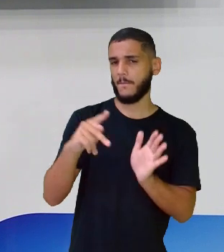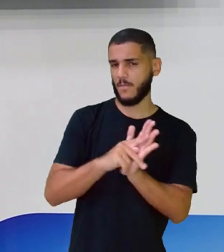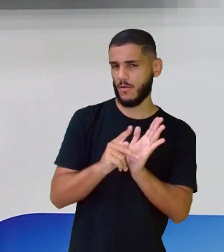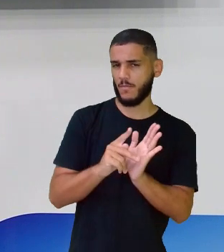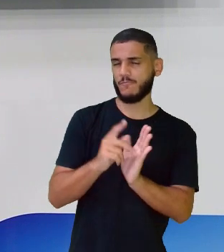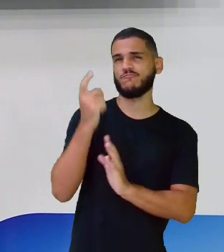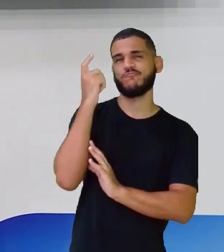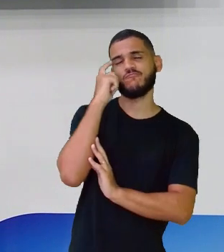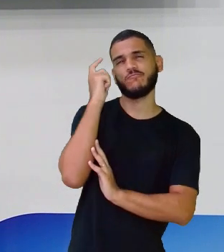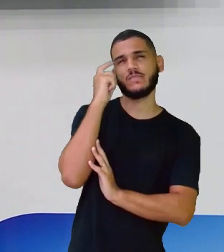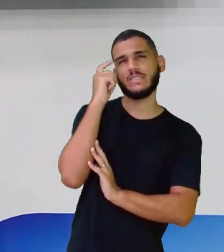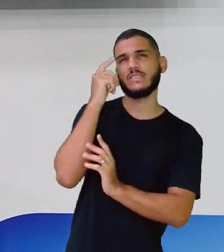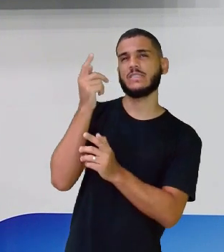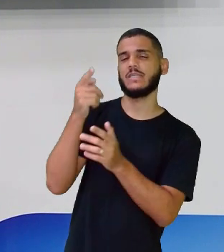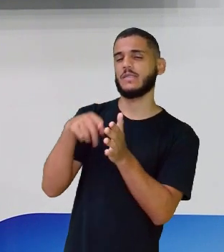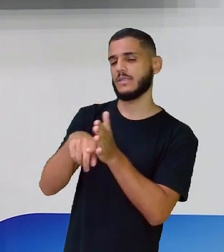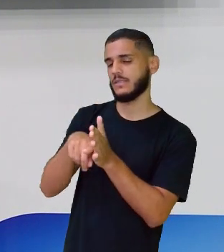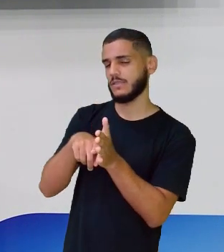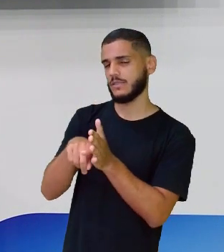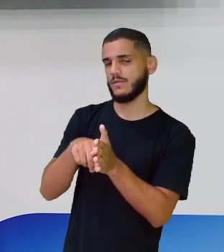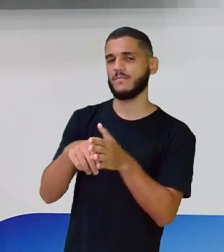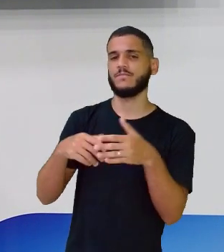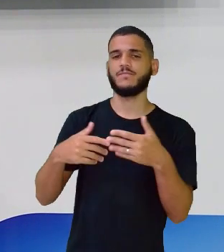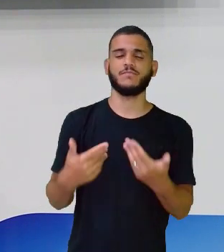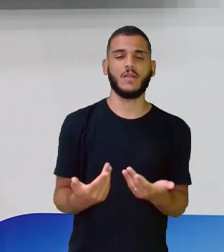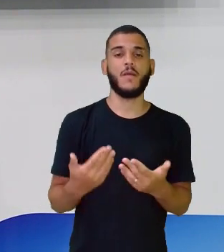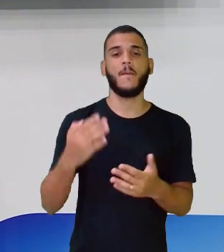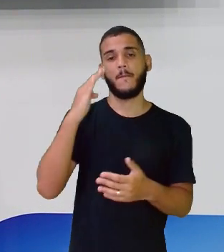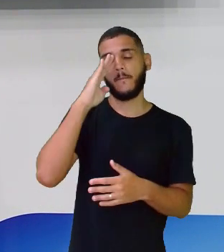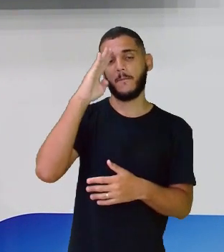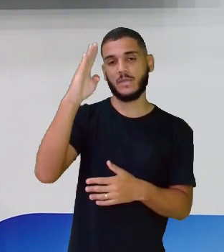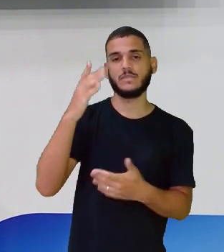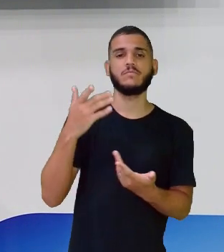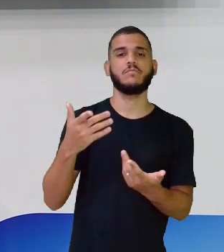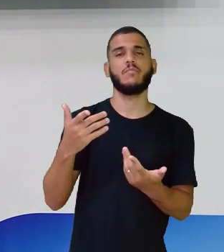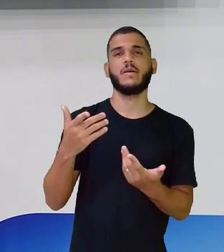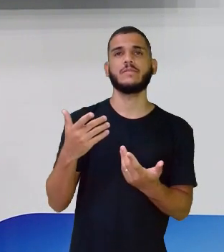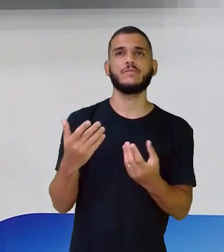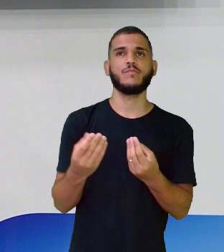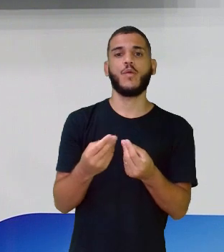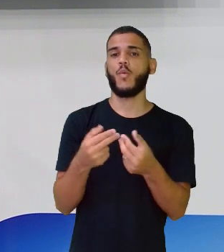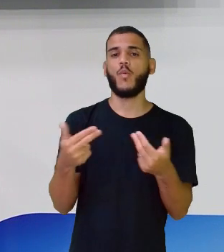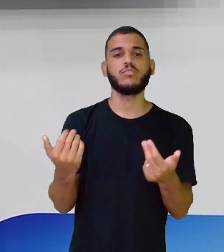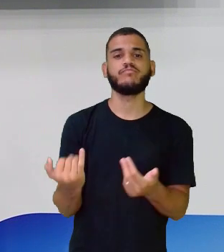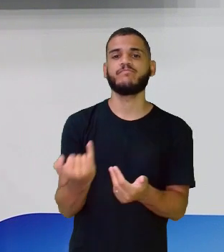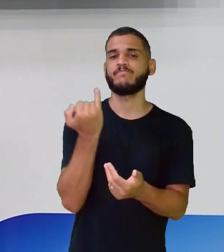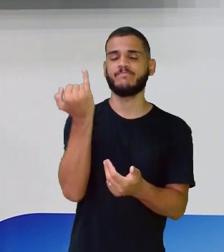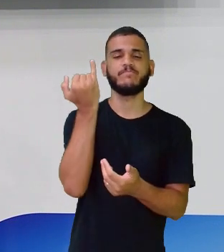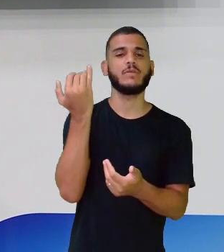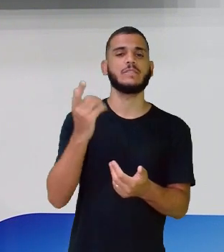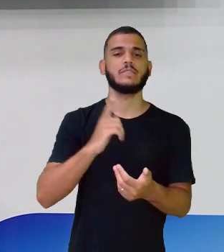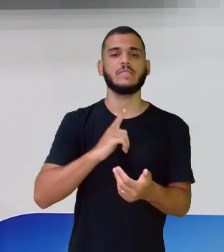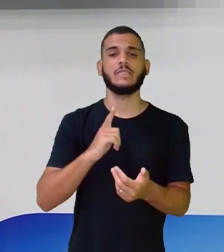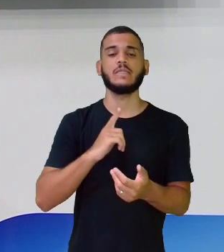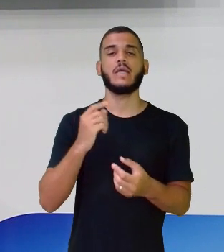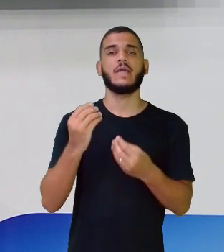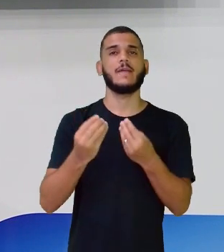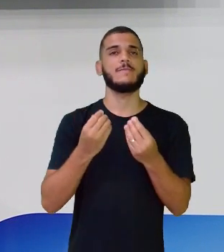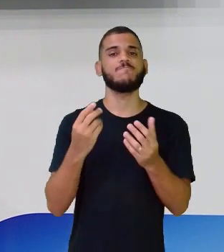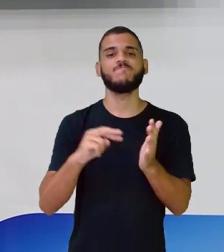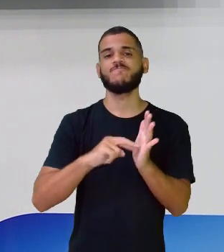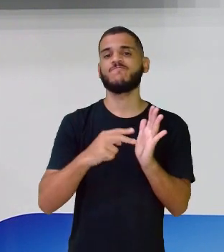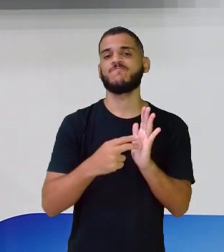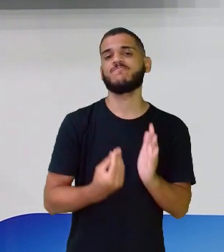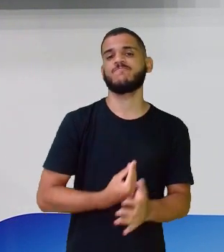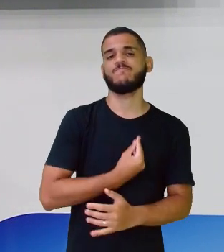aí pensando, pesquisando. E principais feitos, o que ocorreu aí, algo que marcou na sua